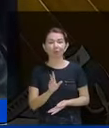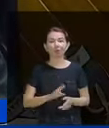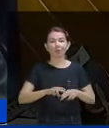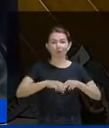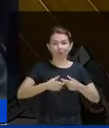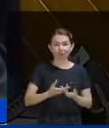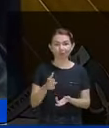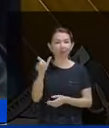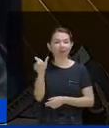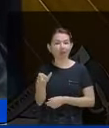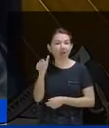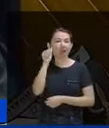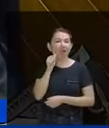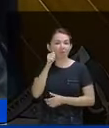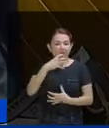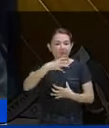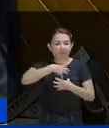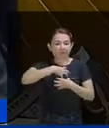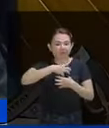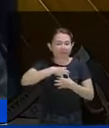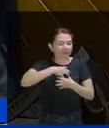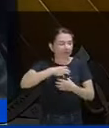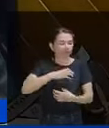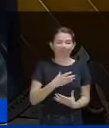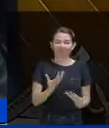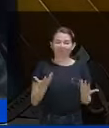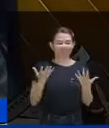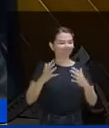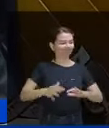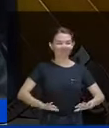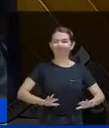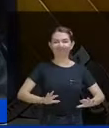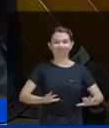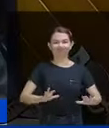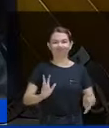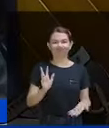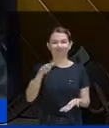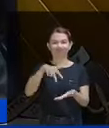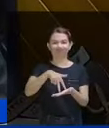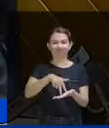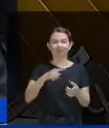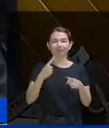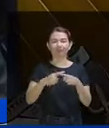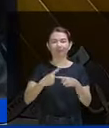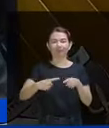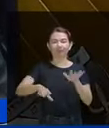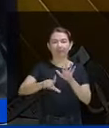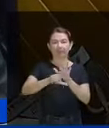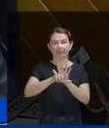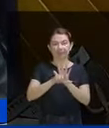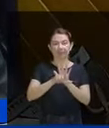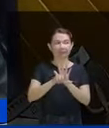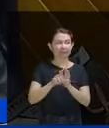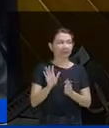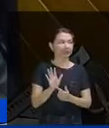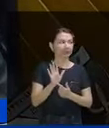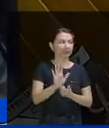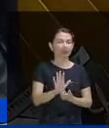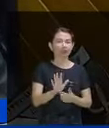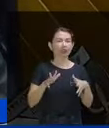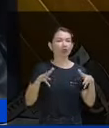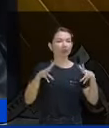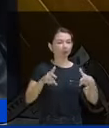pessoa honrada sentir-se desencorajada ainda mais, já que a legislação, como hoje está, a